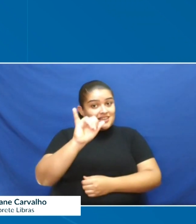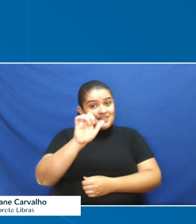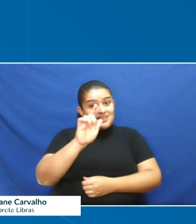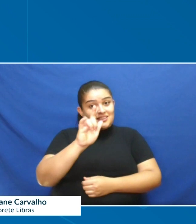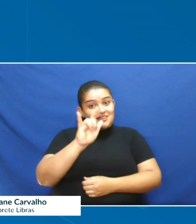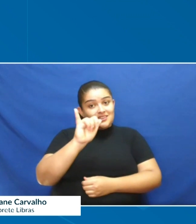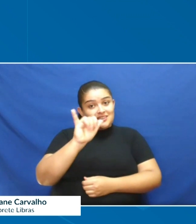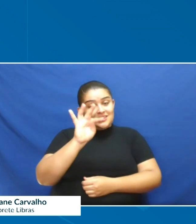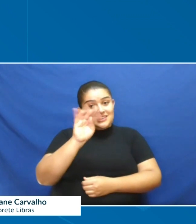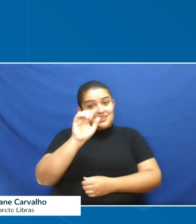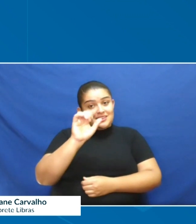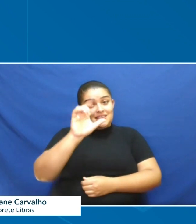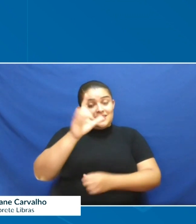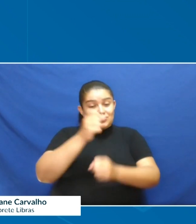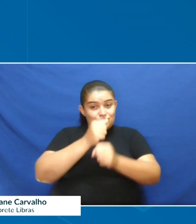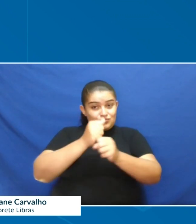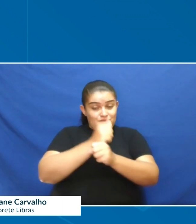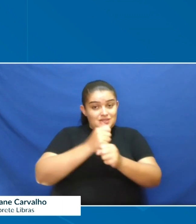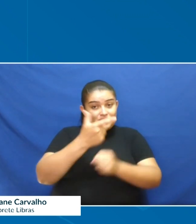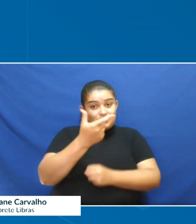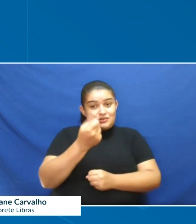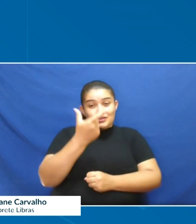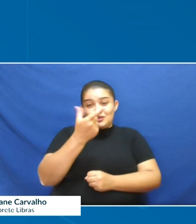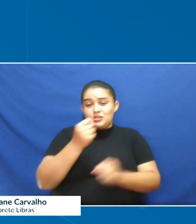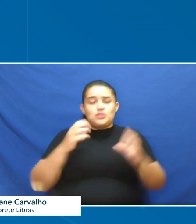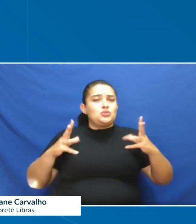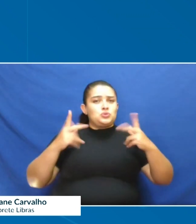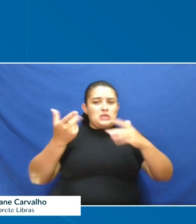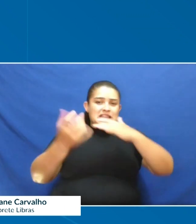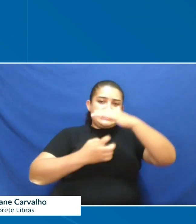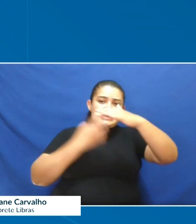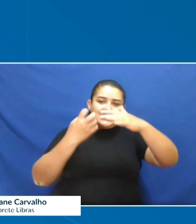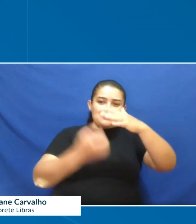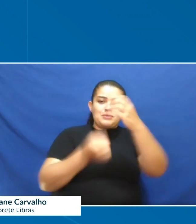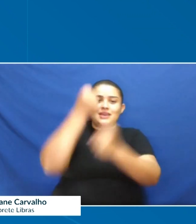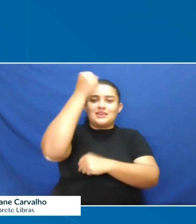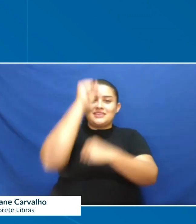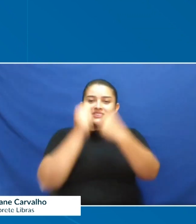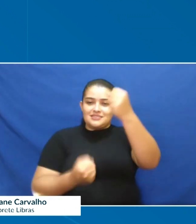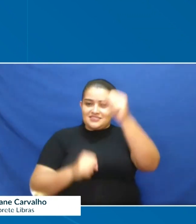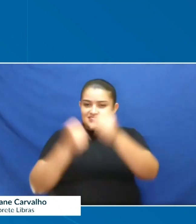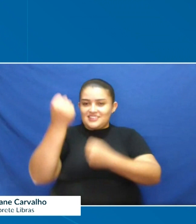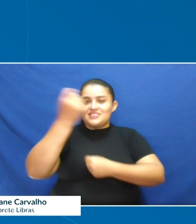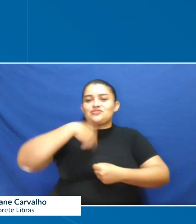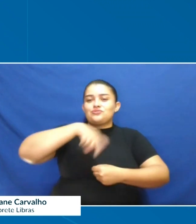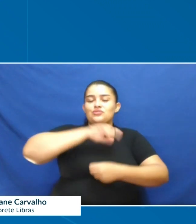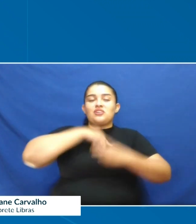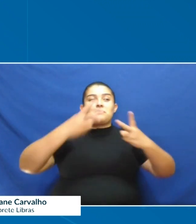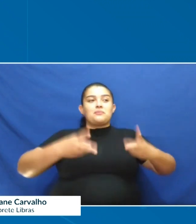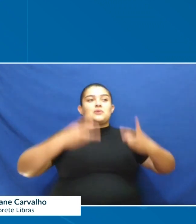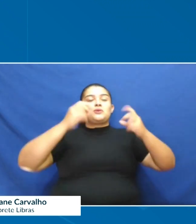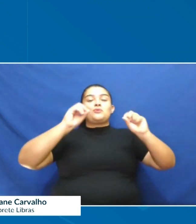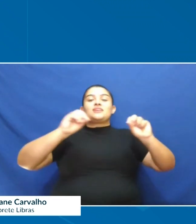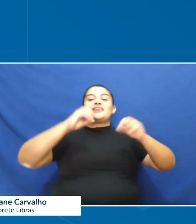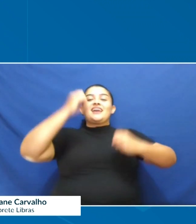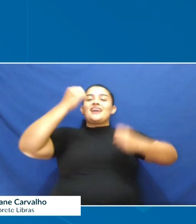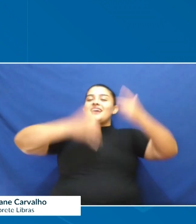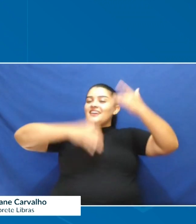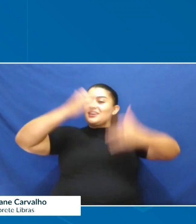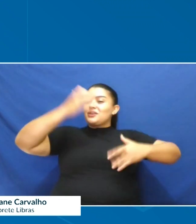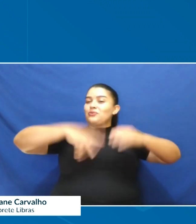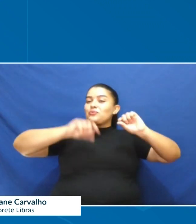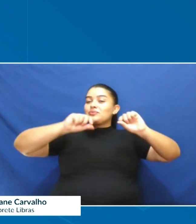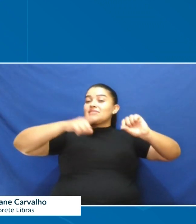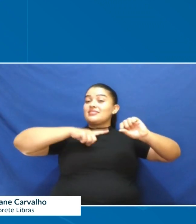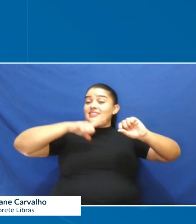ano em todas as indústrias, em todas as empresas, é como se a gente fala que houve um